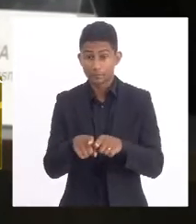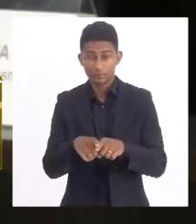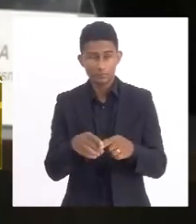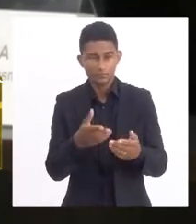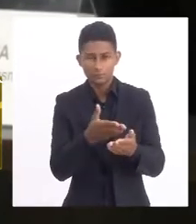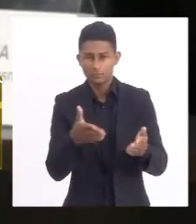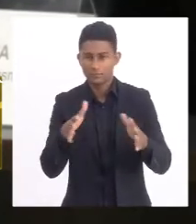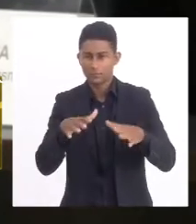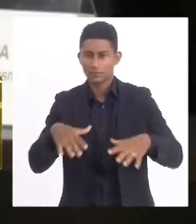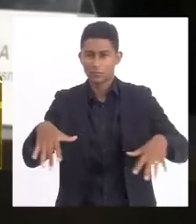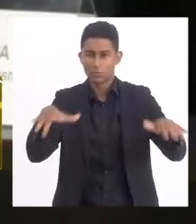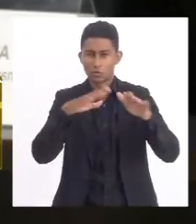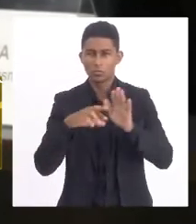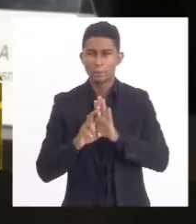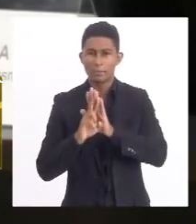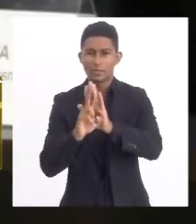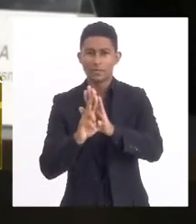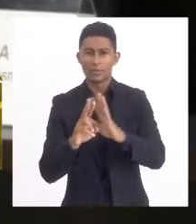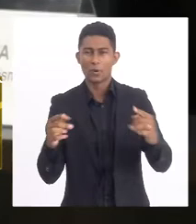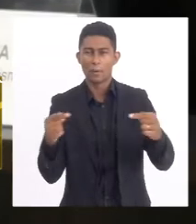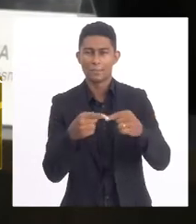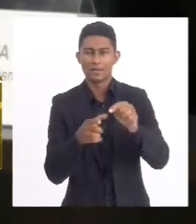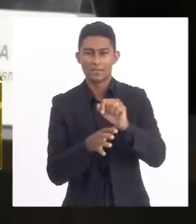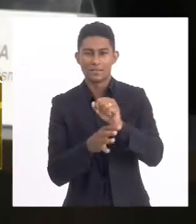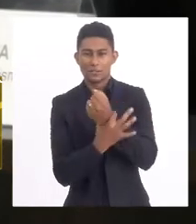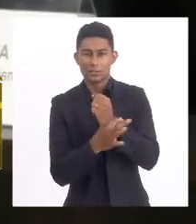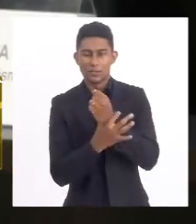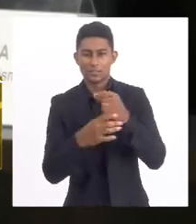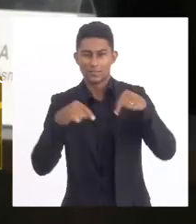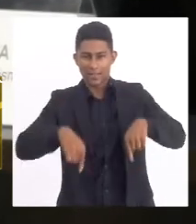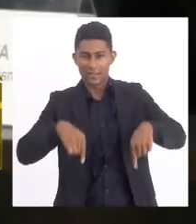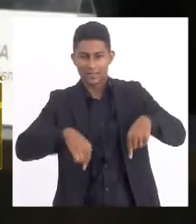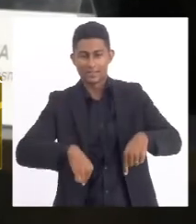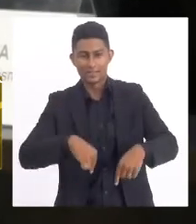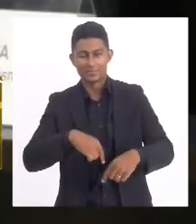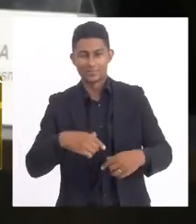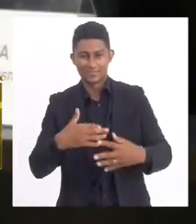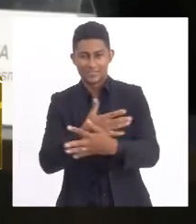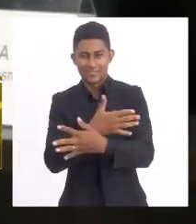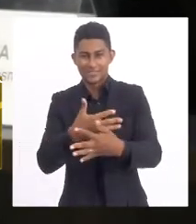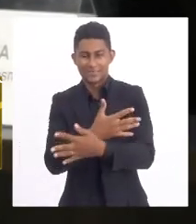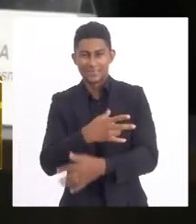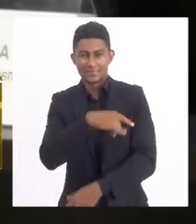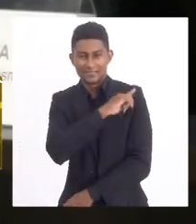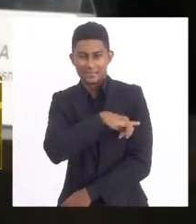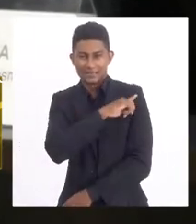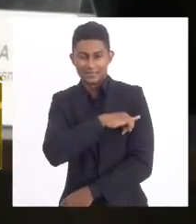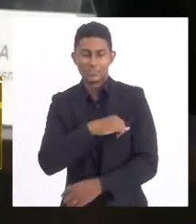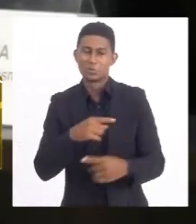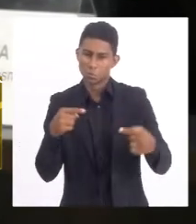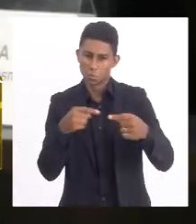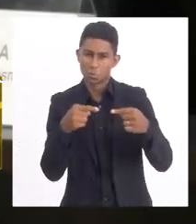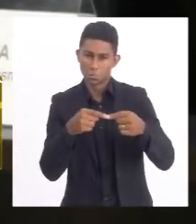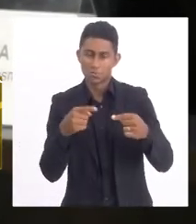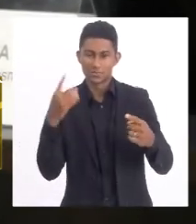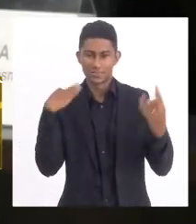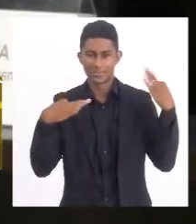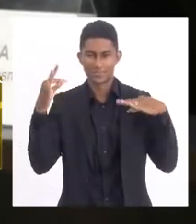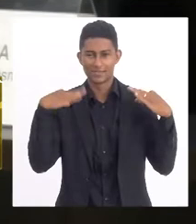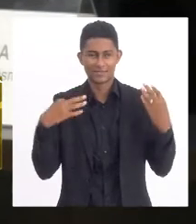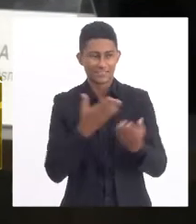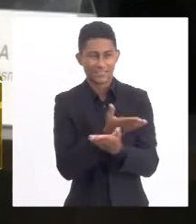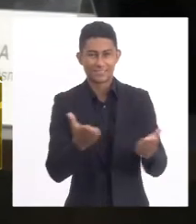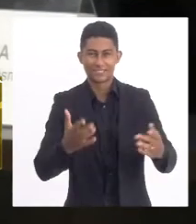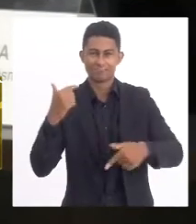representantes da parte de segurança pelo nosso estado da nossa cidade que da parte turismo que tem feito um trabalho brilhante